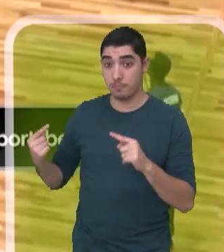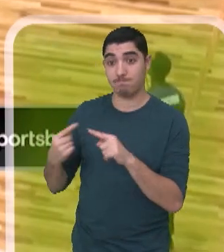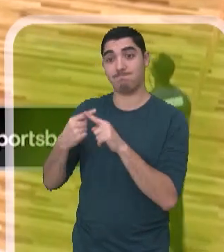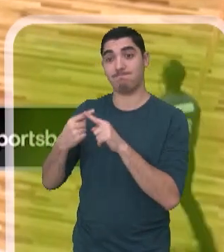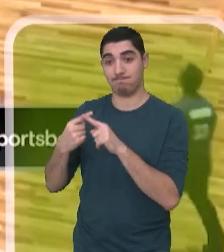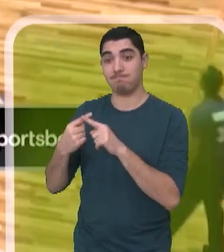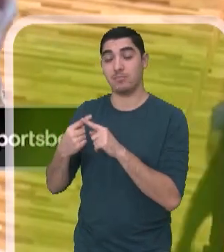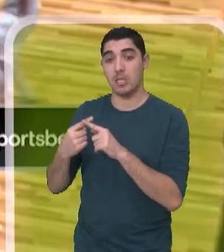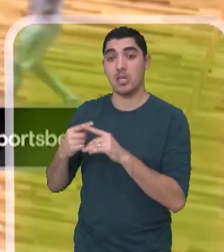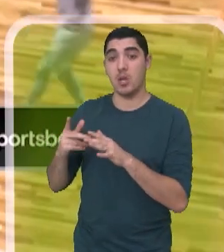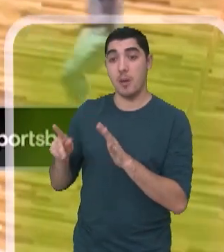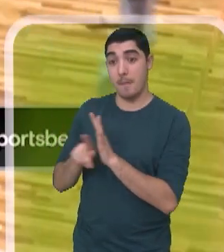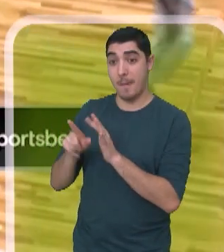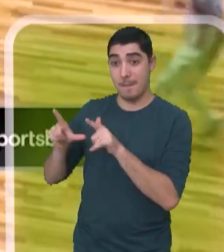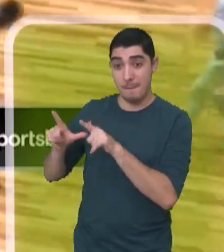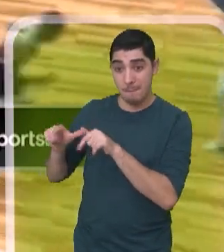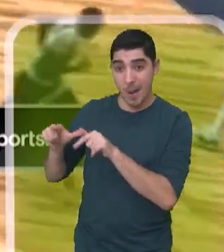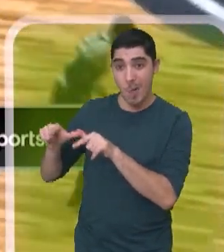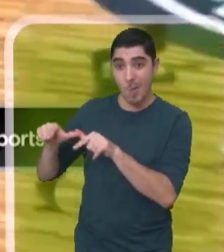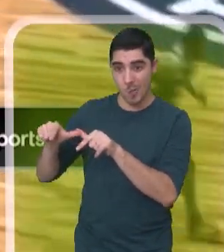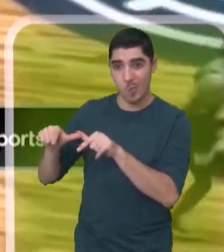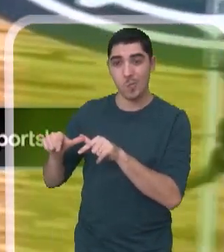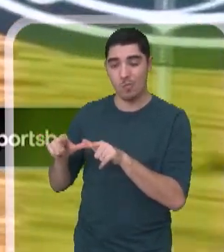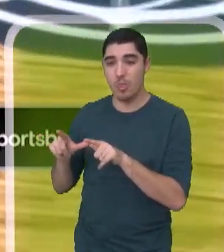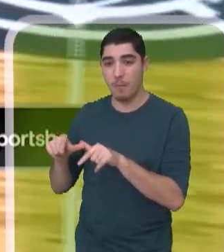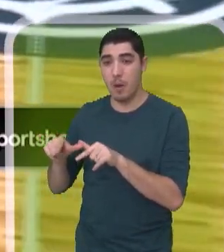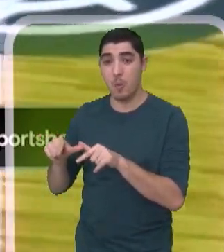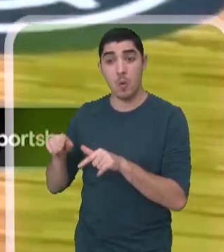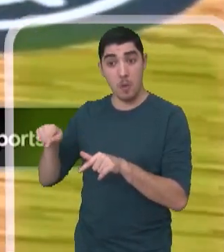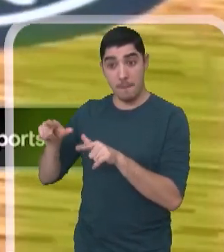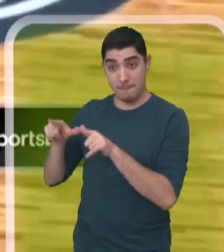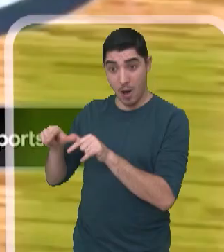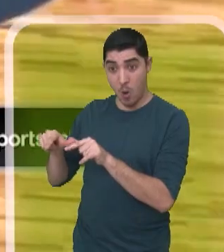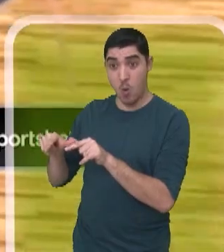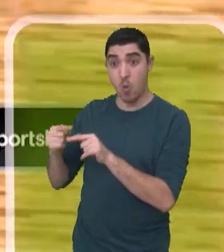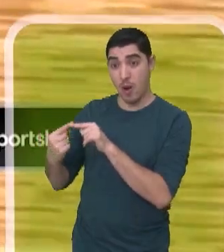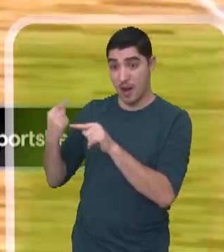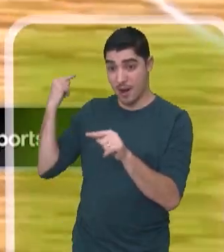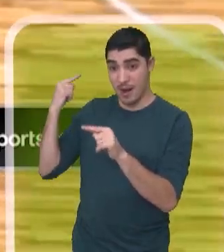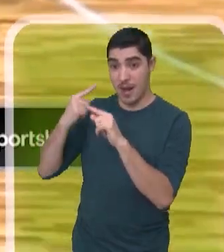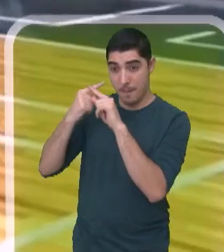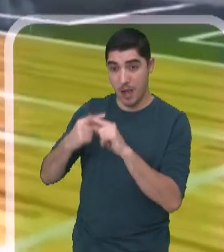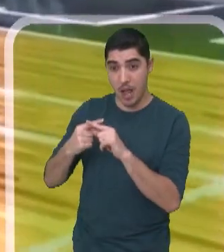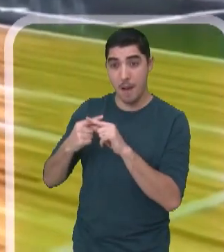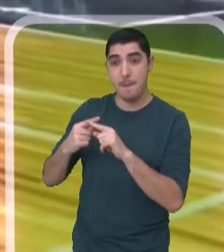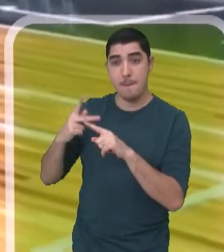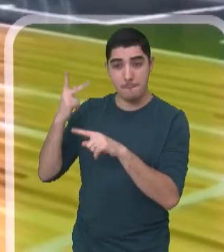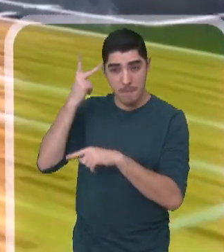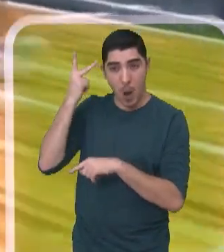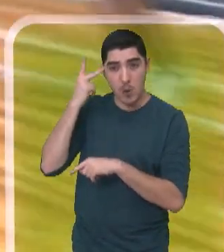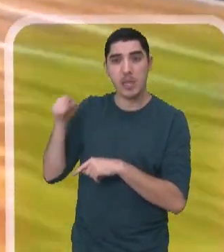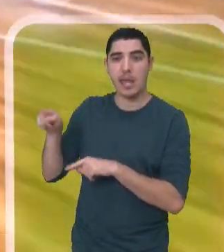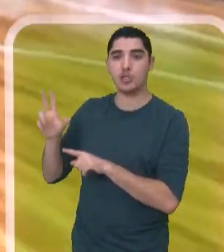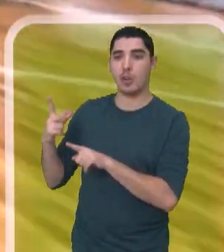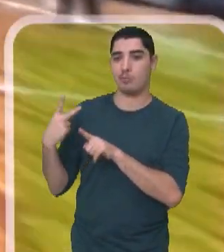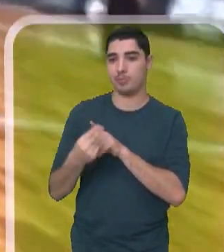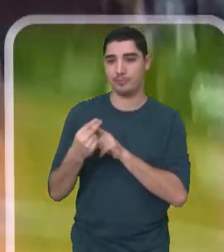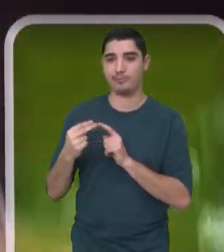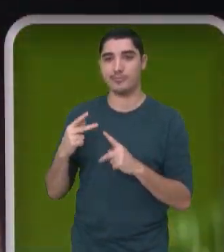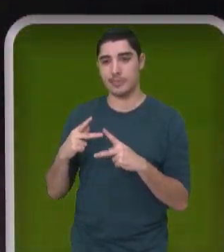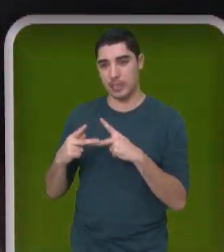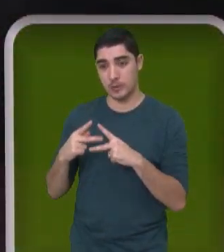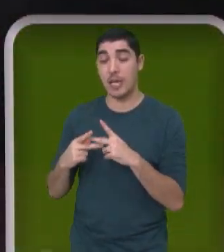o time aí do Bauru, que venceu o São José no Campeonato Paulista, né? Então é um jogo muito difícil para o São José,